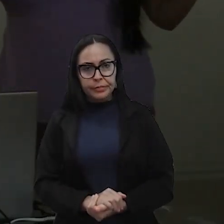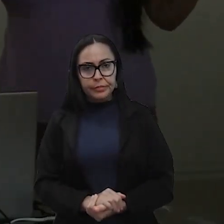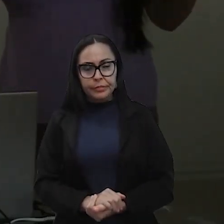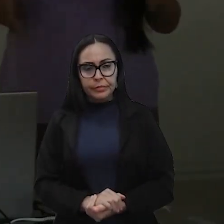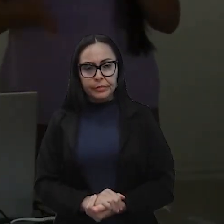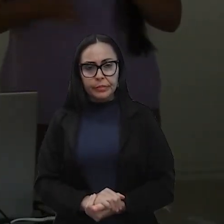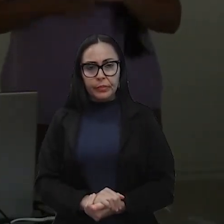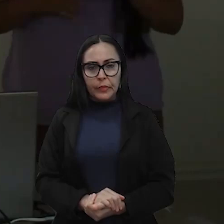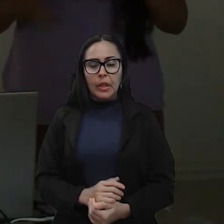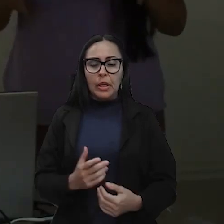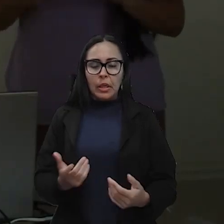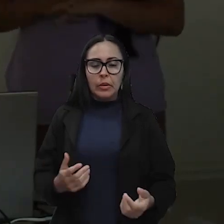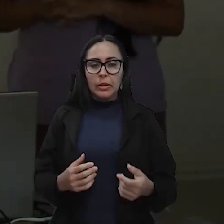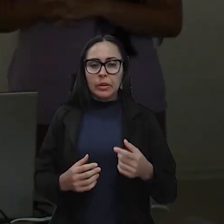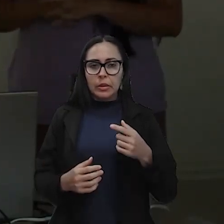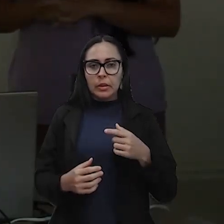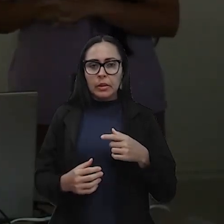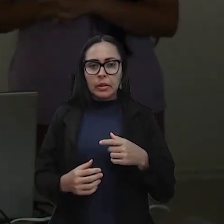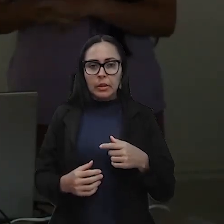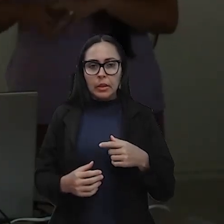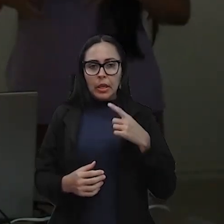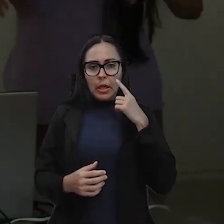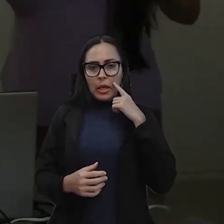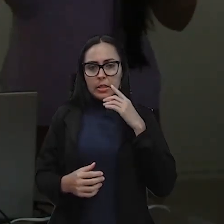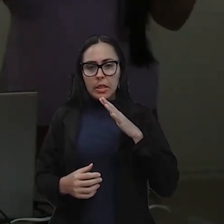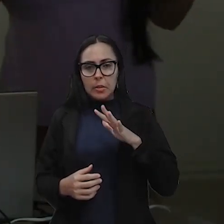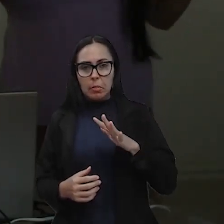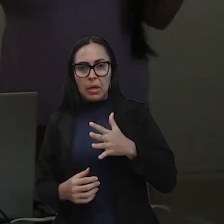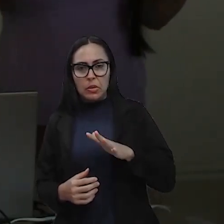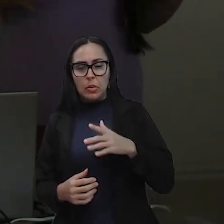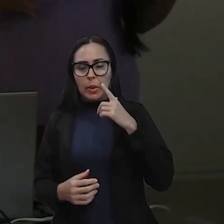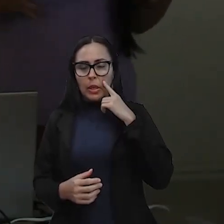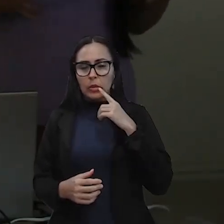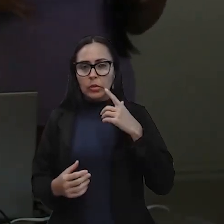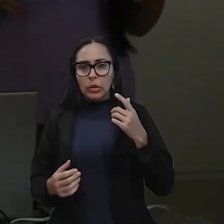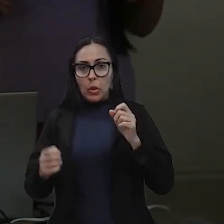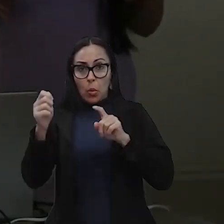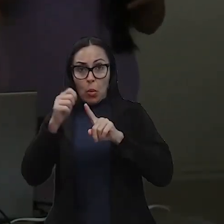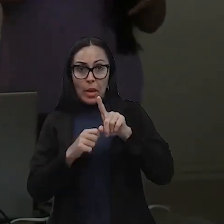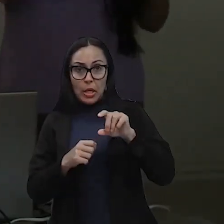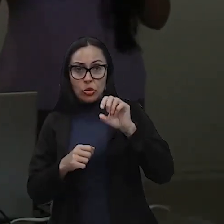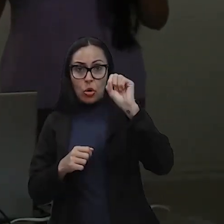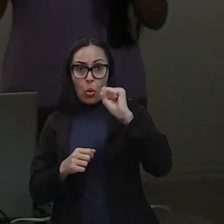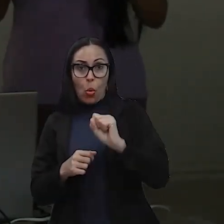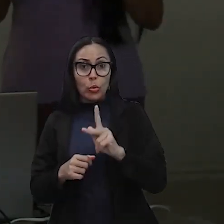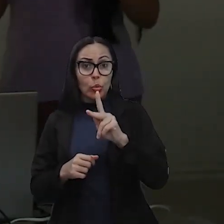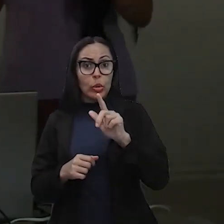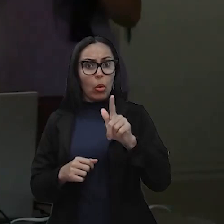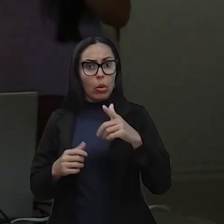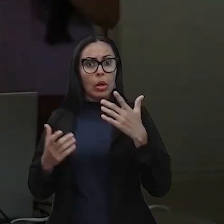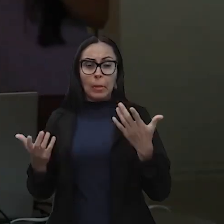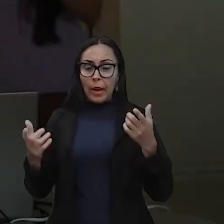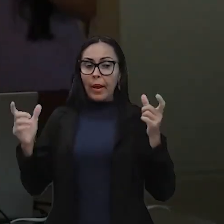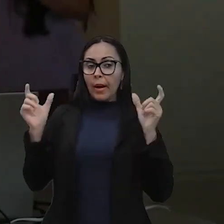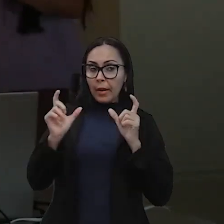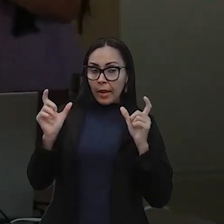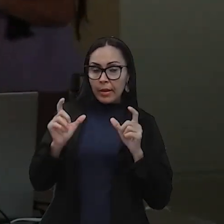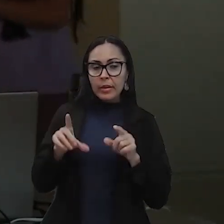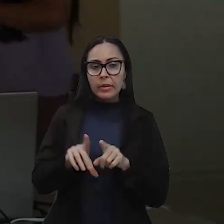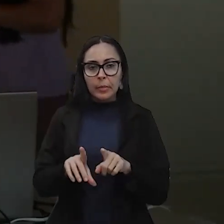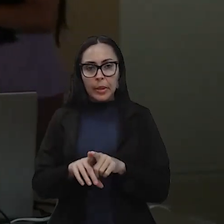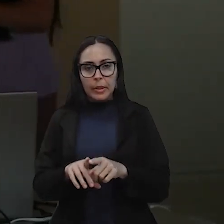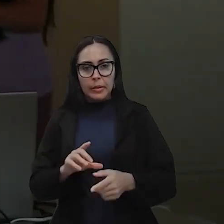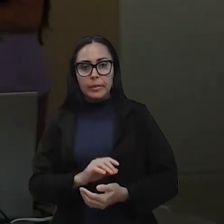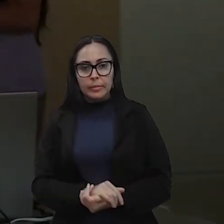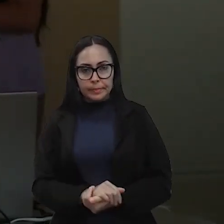súbito de peso, acima de 8 quilos ao mês. É um sinal muito grave de alerta para a gente. É alerta de câncer de mama, não só de